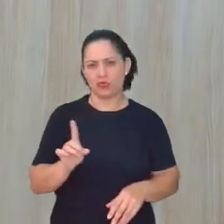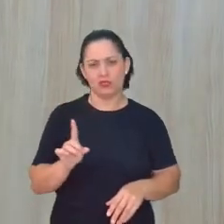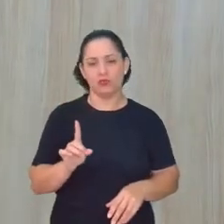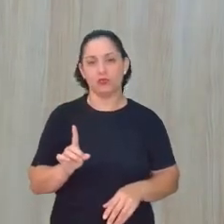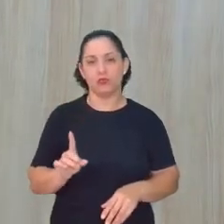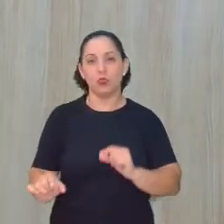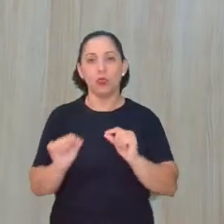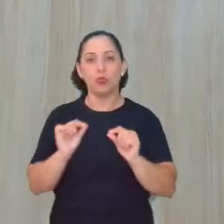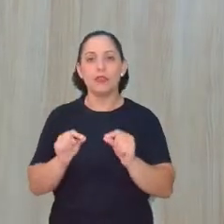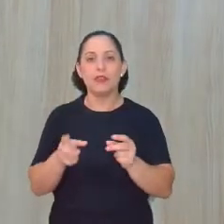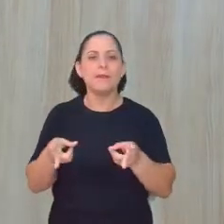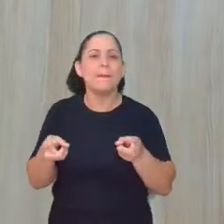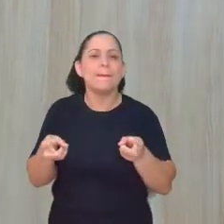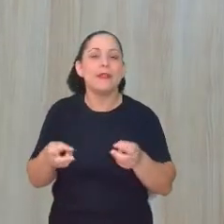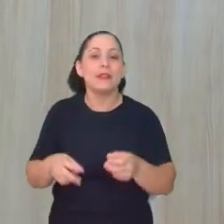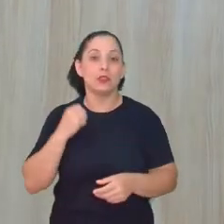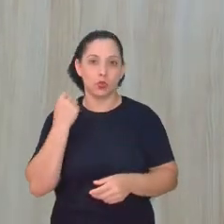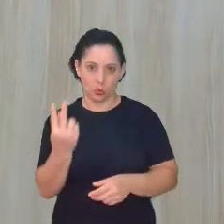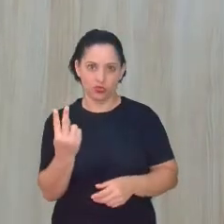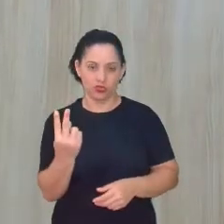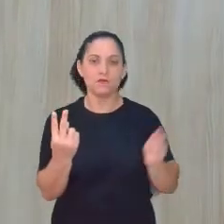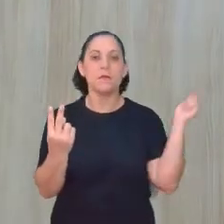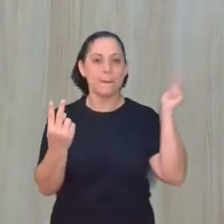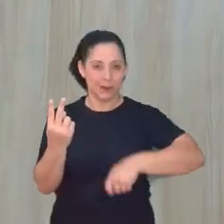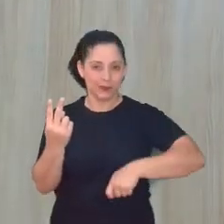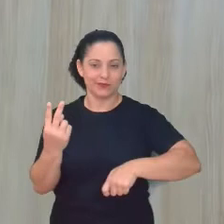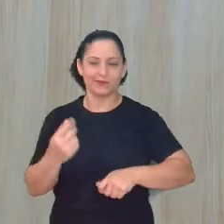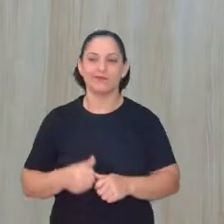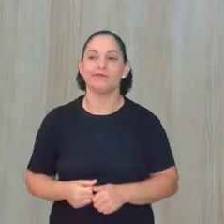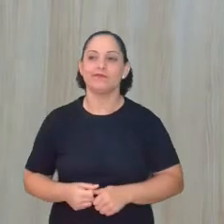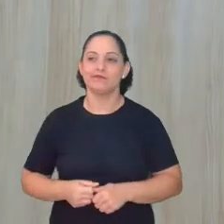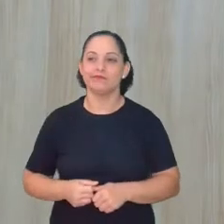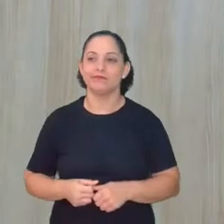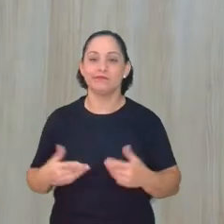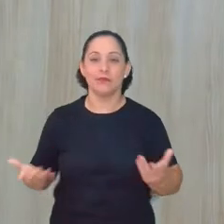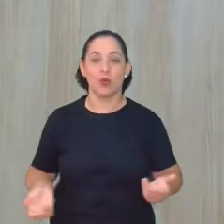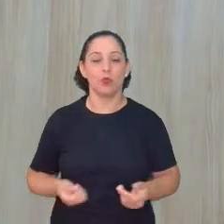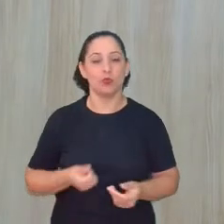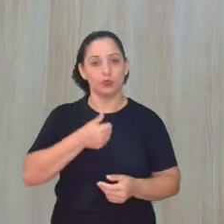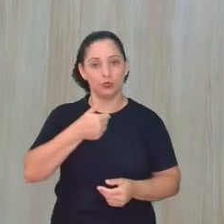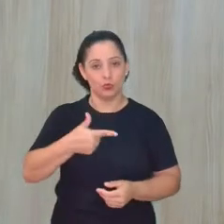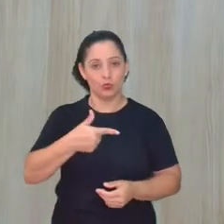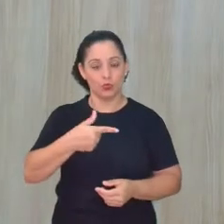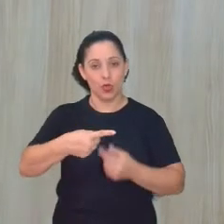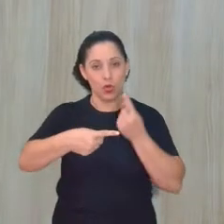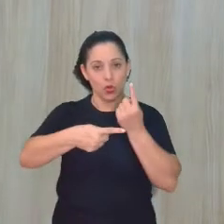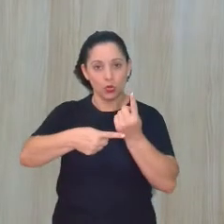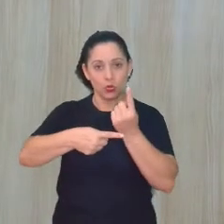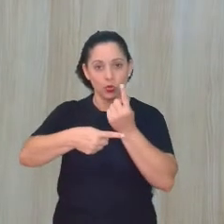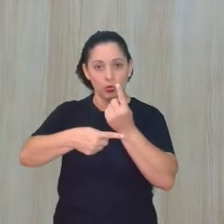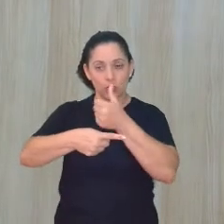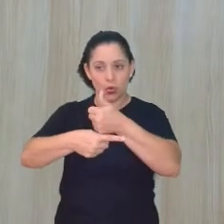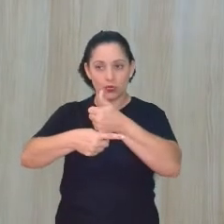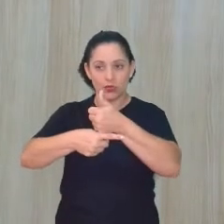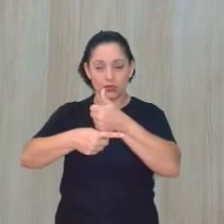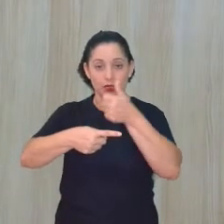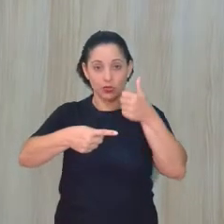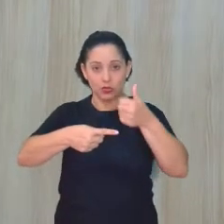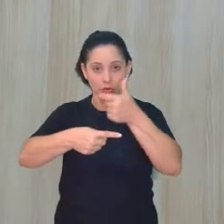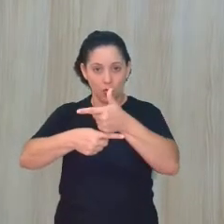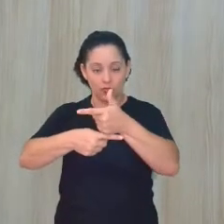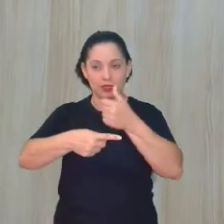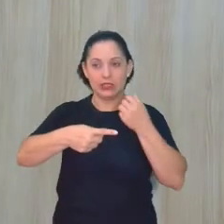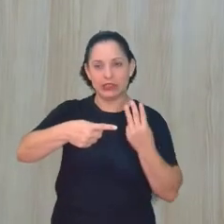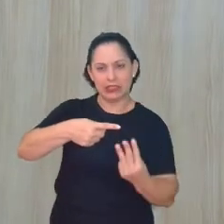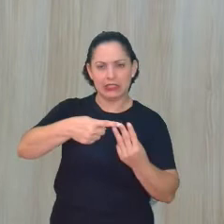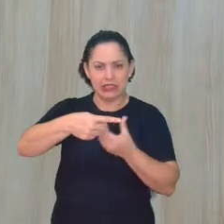por 2. Não tem problema, tá? Você vai simplificar por 2 e por 2. Aí vai dar 6 e 18. Aí